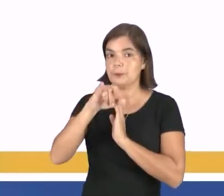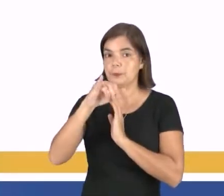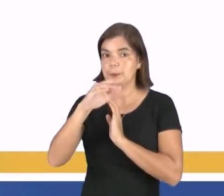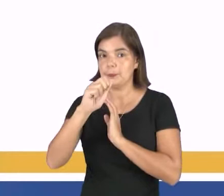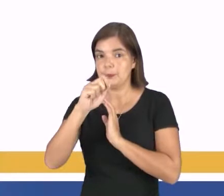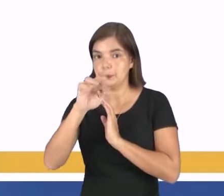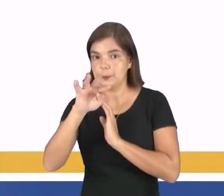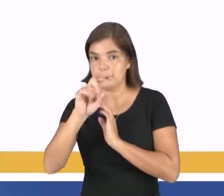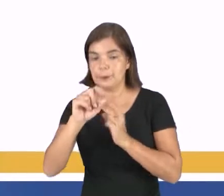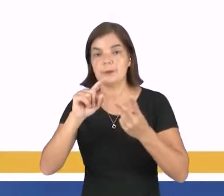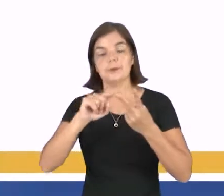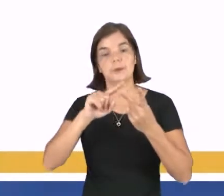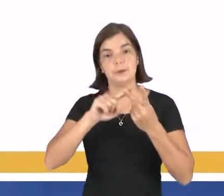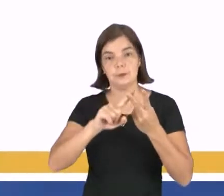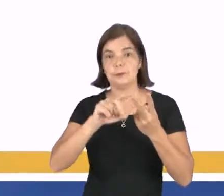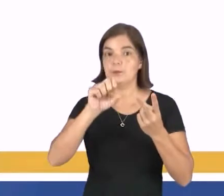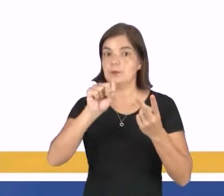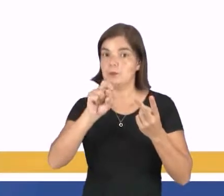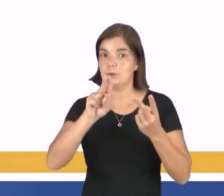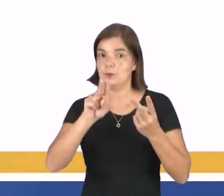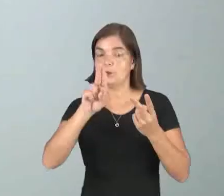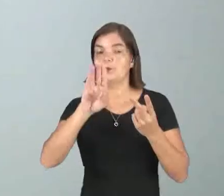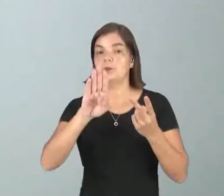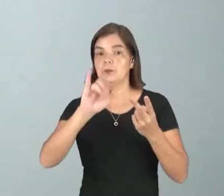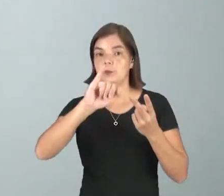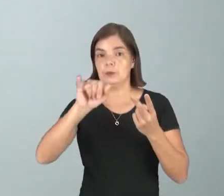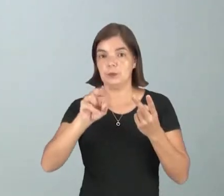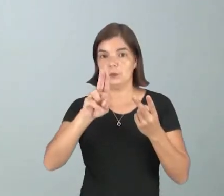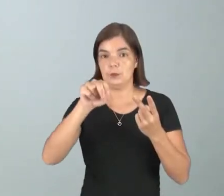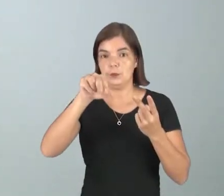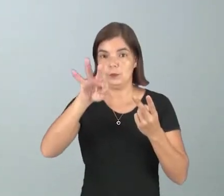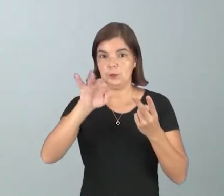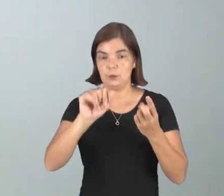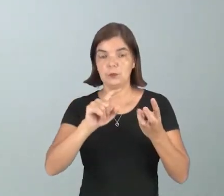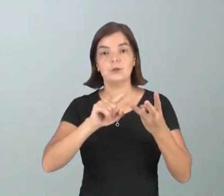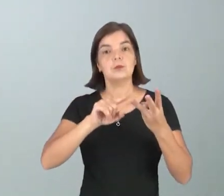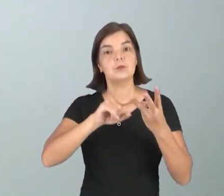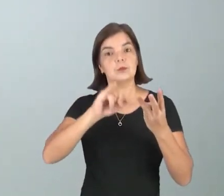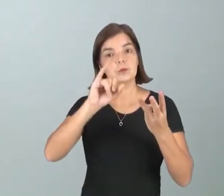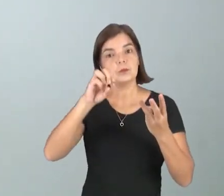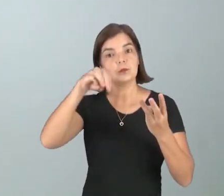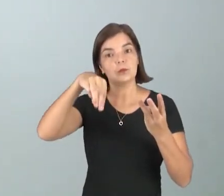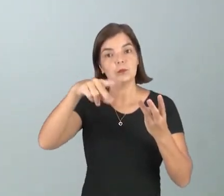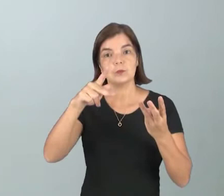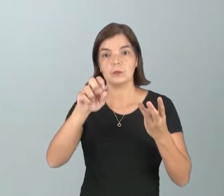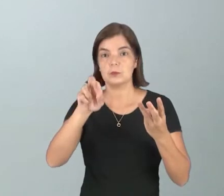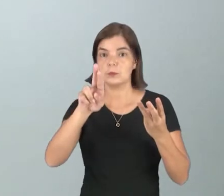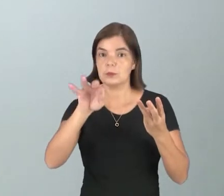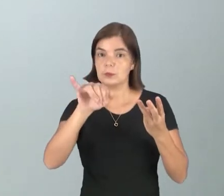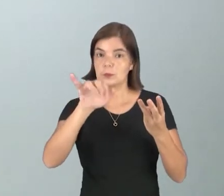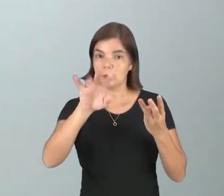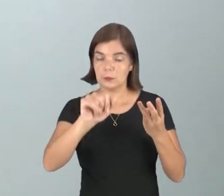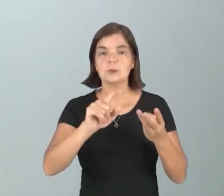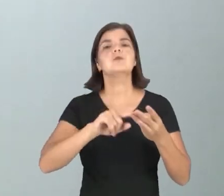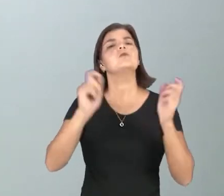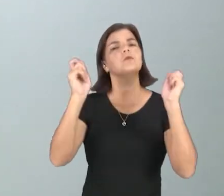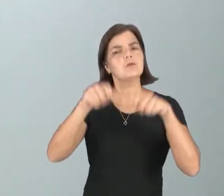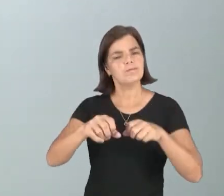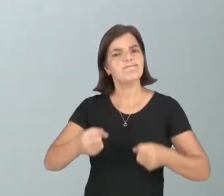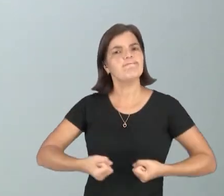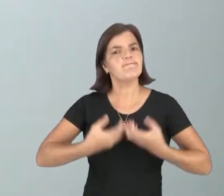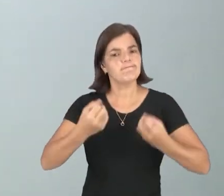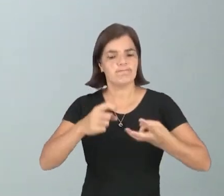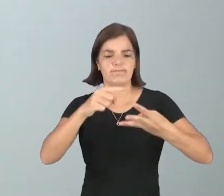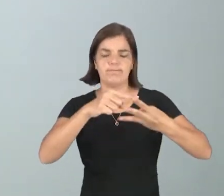subjuntivo e modo imperativo Então são as atitudes que nós expressarmos no momento da fala nós podemos expressar três